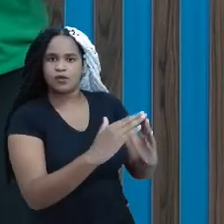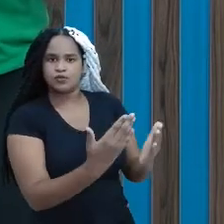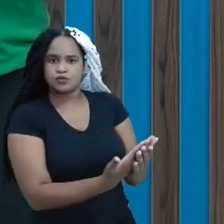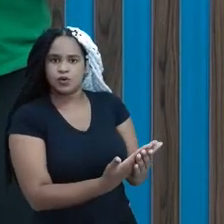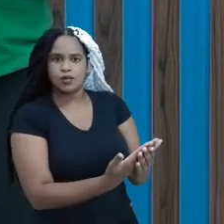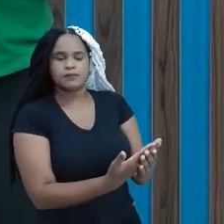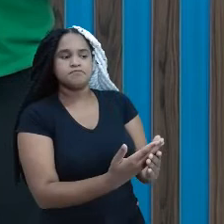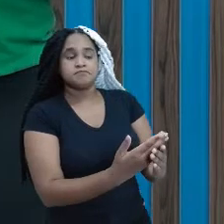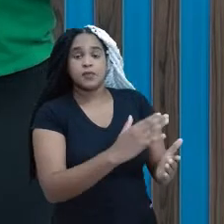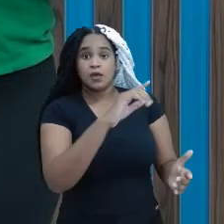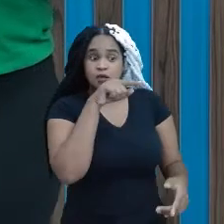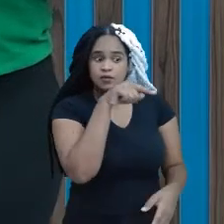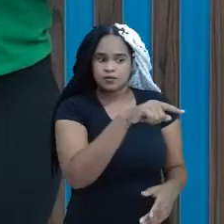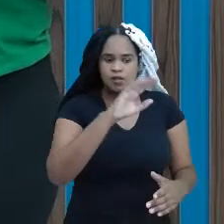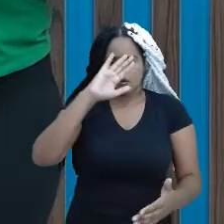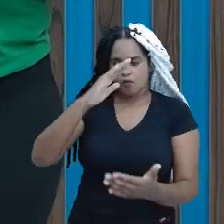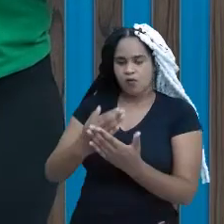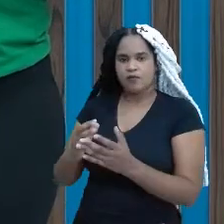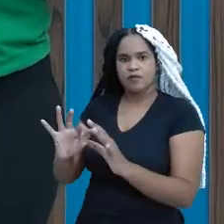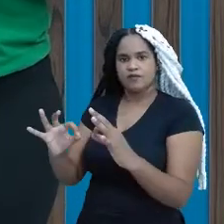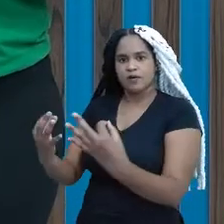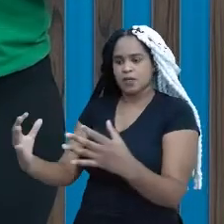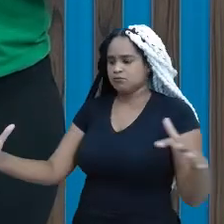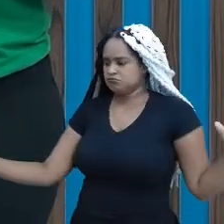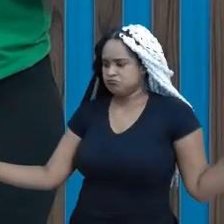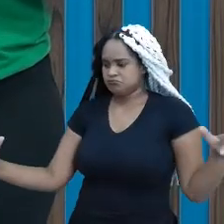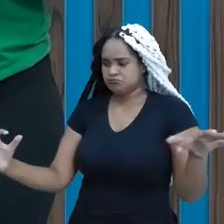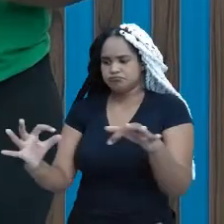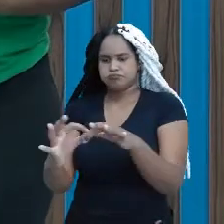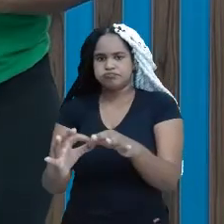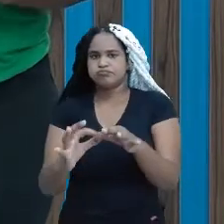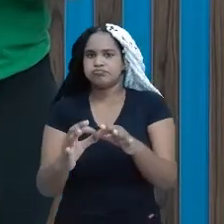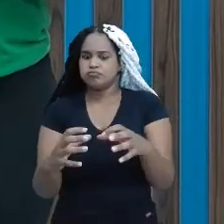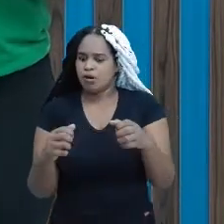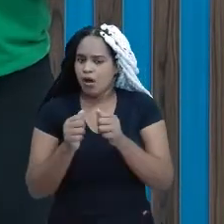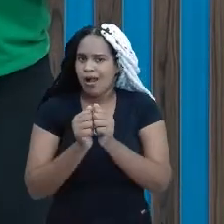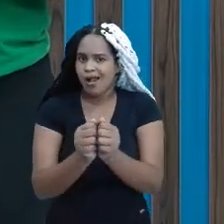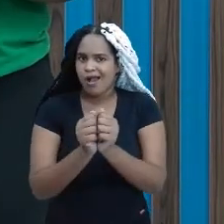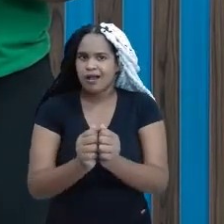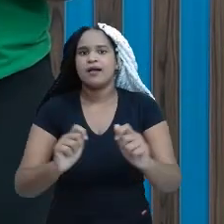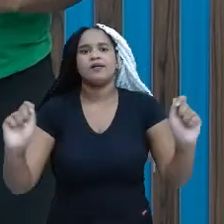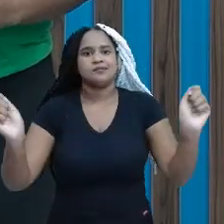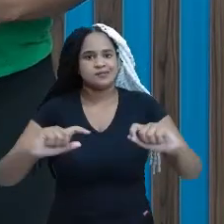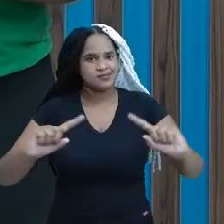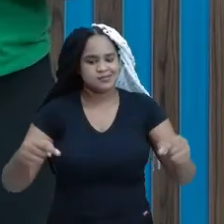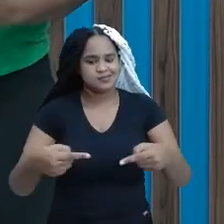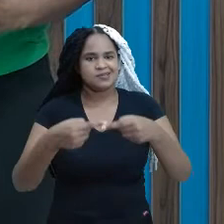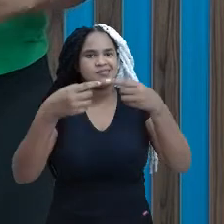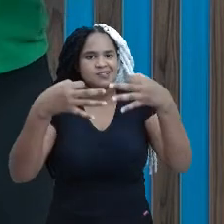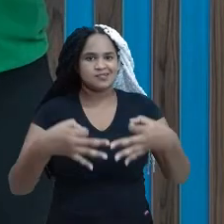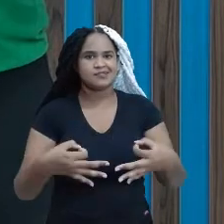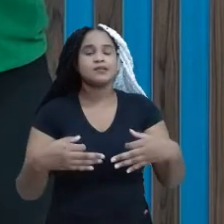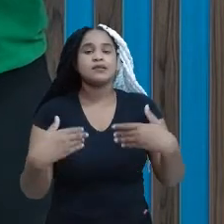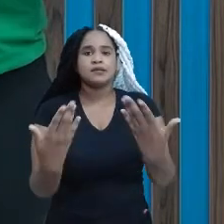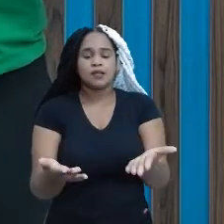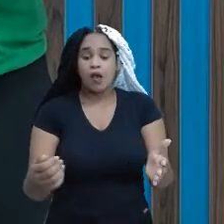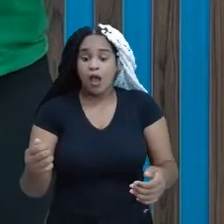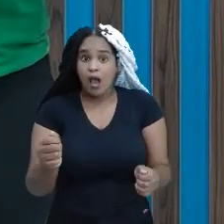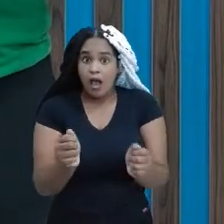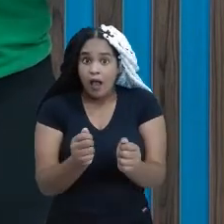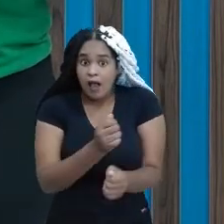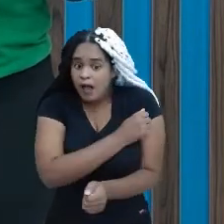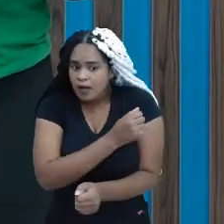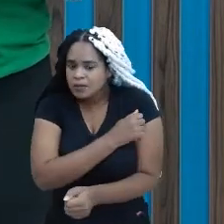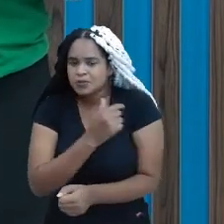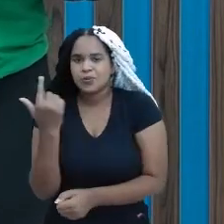acredite na família, é que essa parceria dá certo e que esse estudante vai ter cada vez